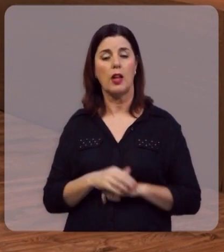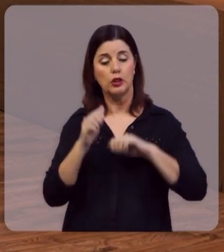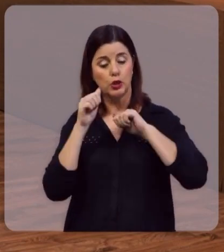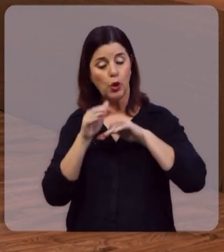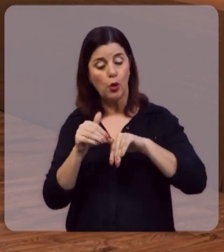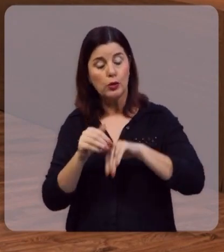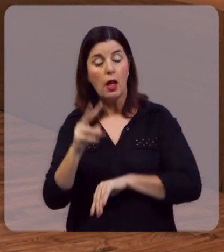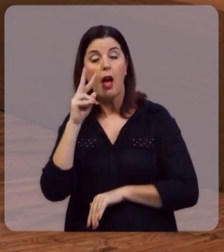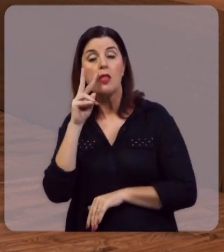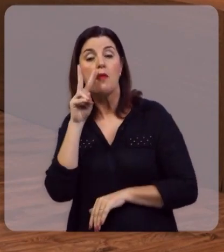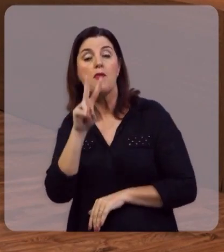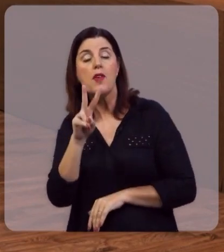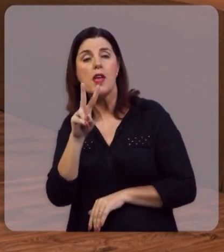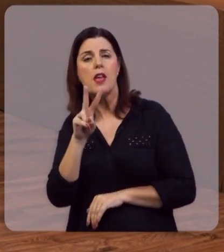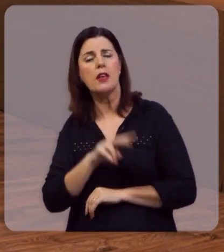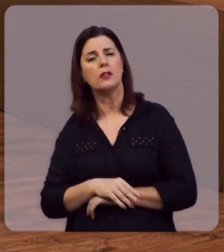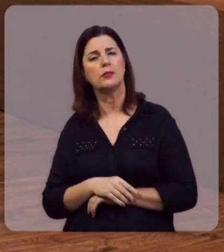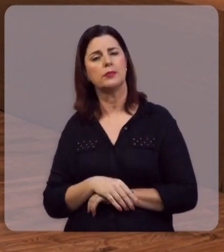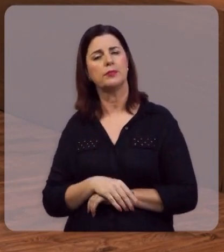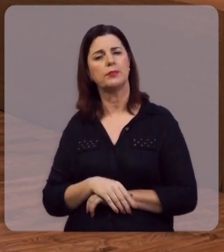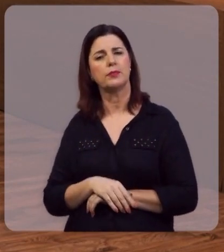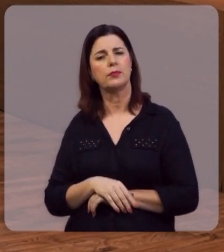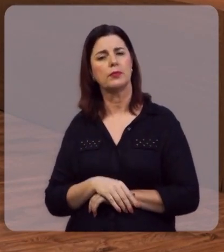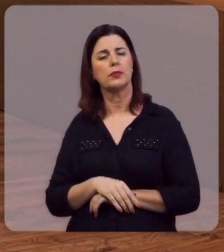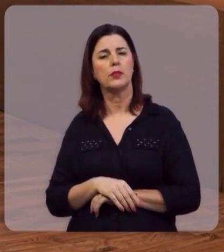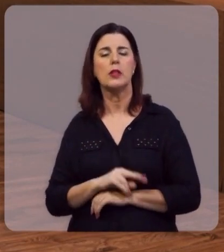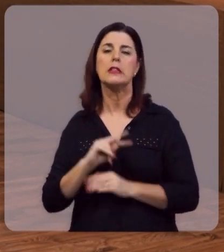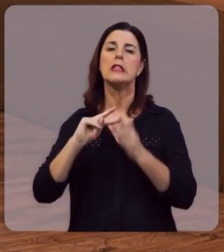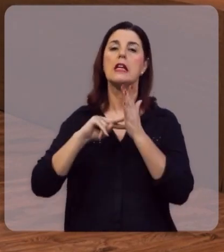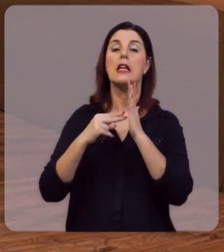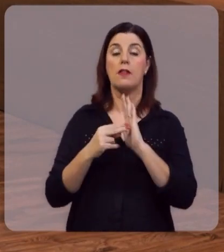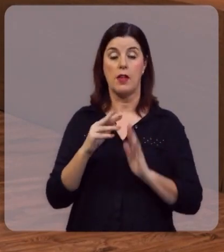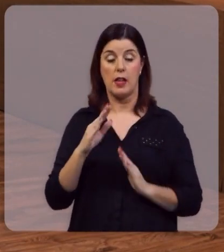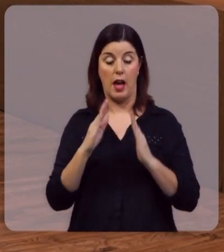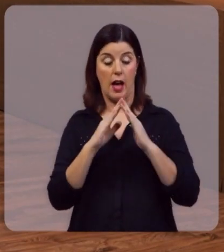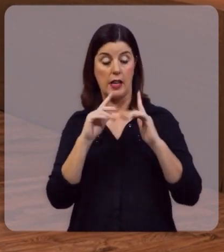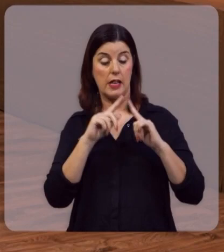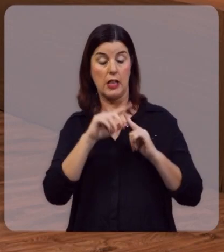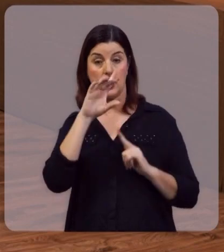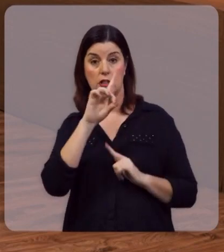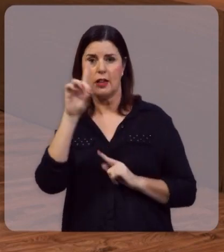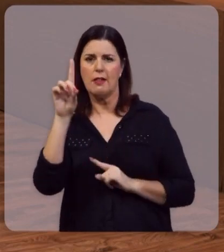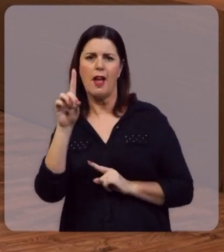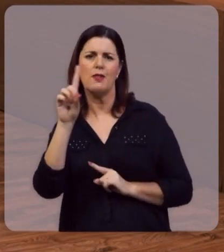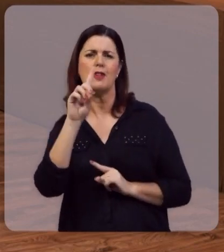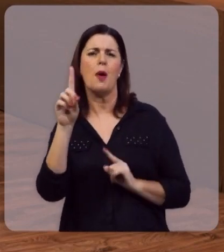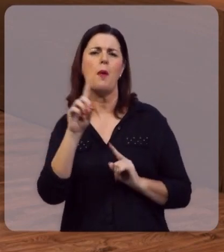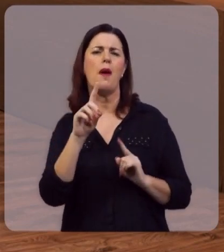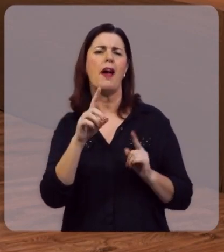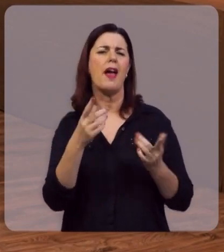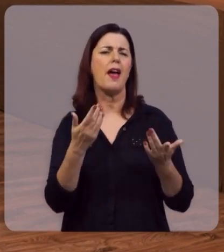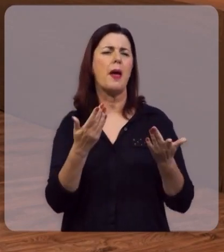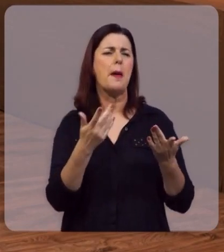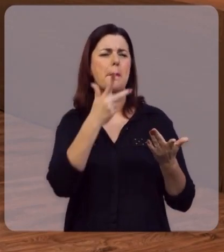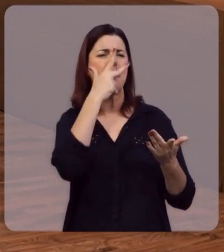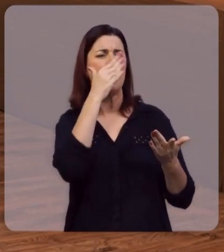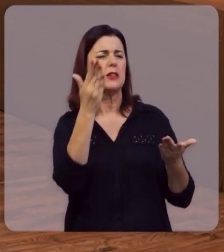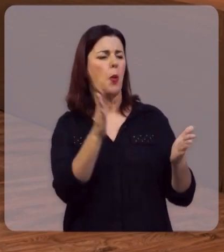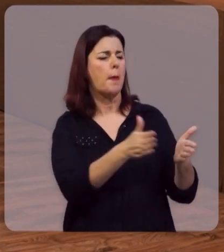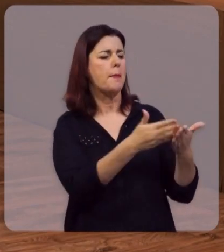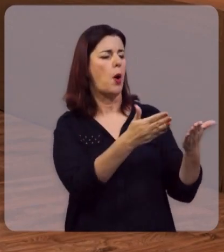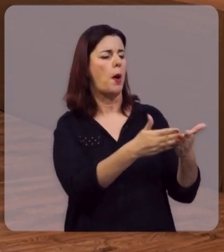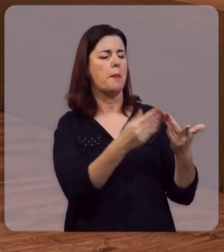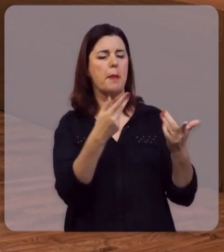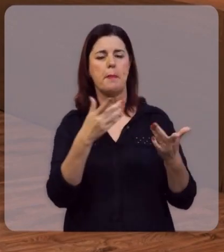Os soldados estão ouvindo João Batista. Ou seja, a igreja de Deus não é a igreja de classe média ou a igreja